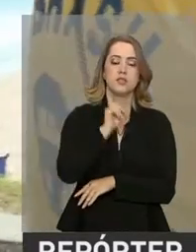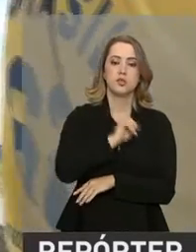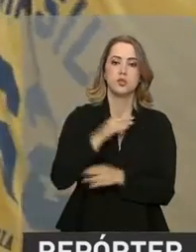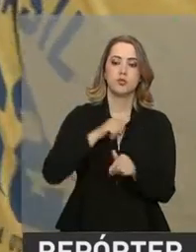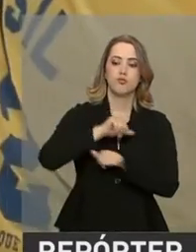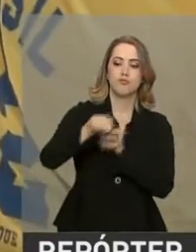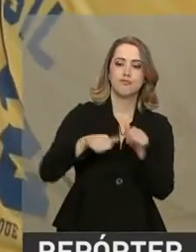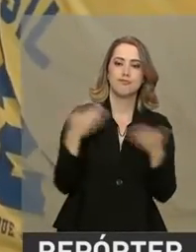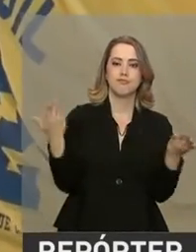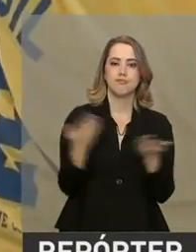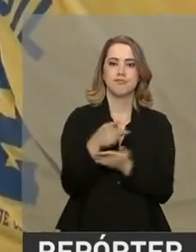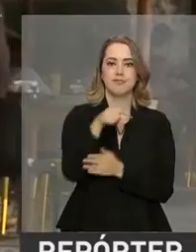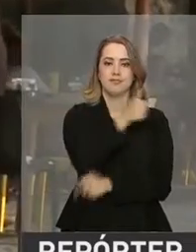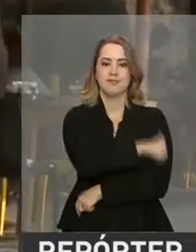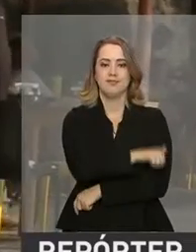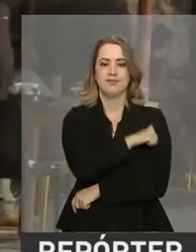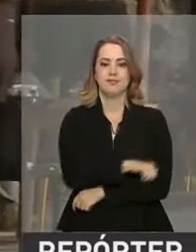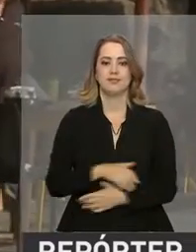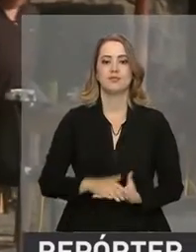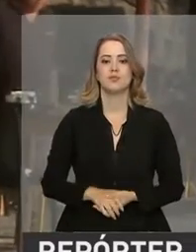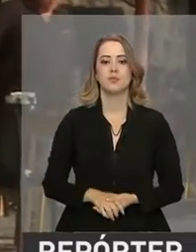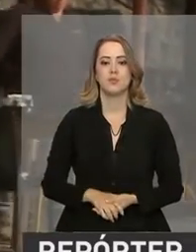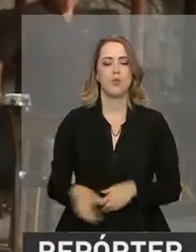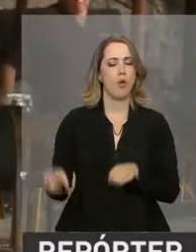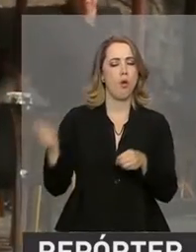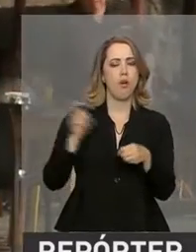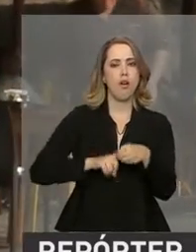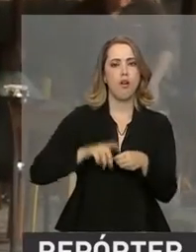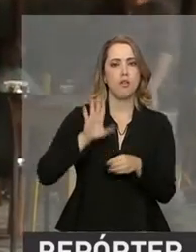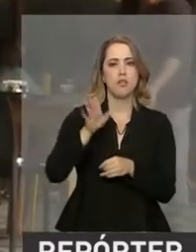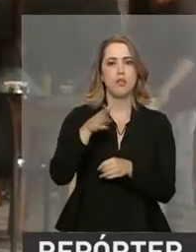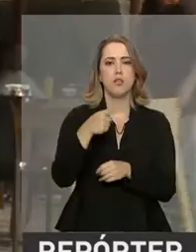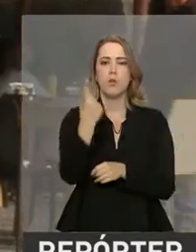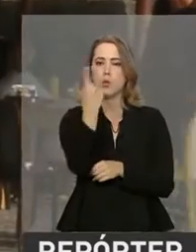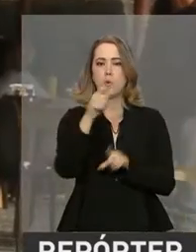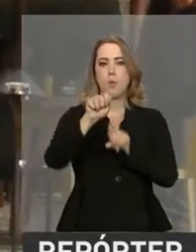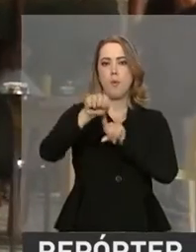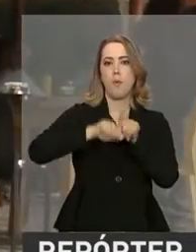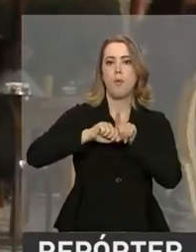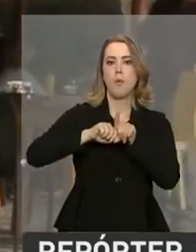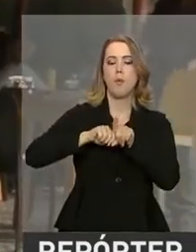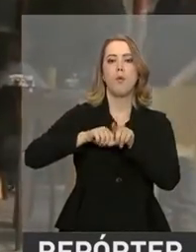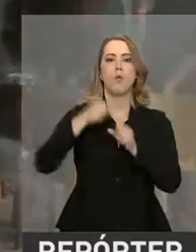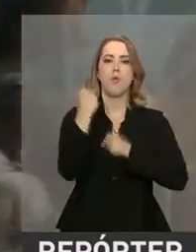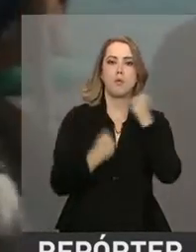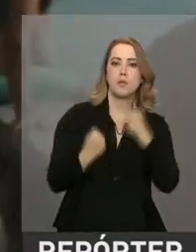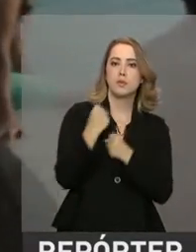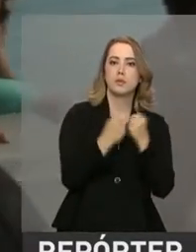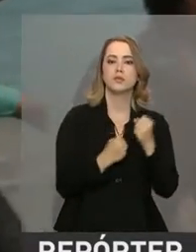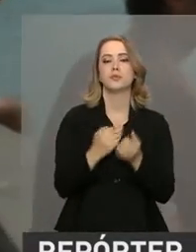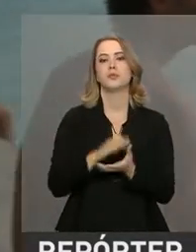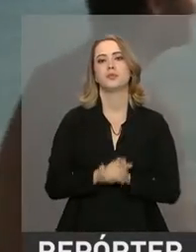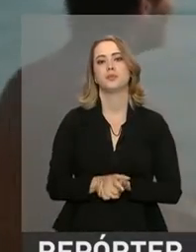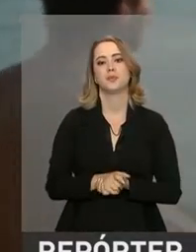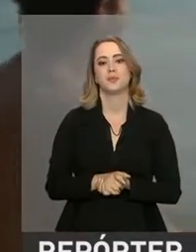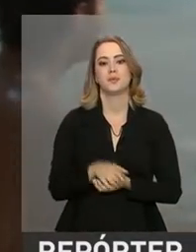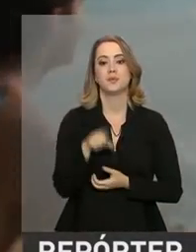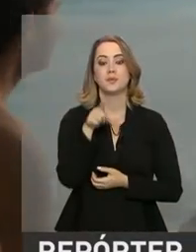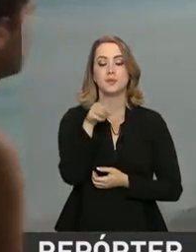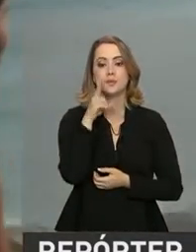e já tem data para voltar volto daqui menos de um mês para correr a meia-maratona e